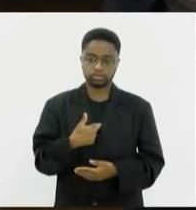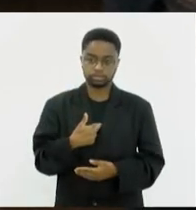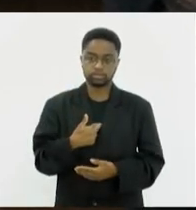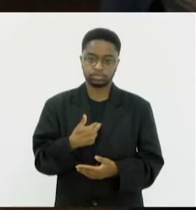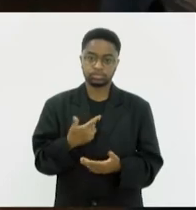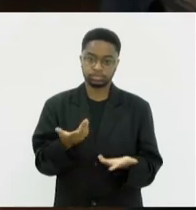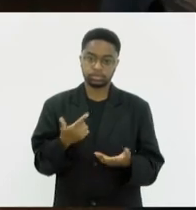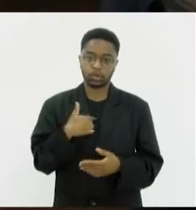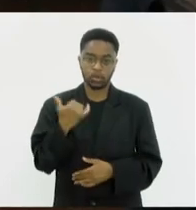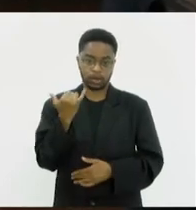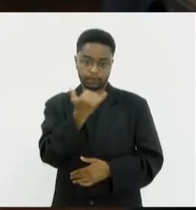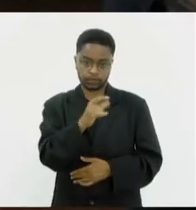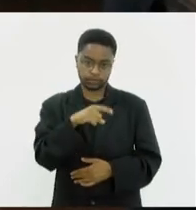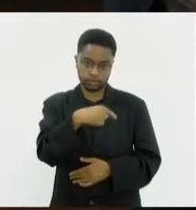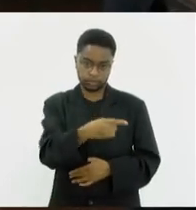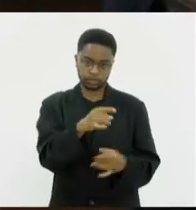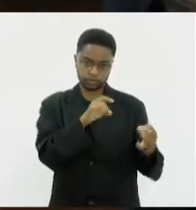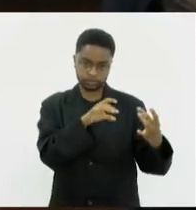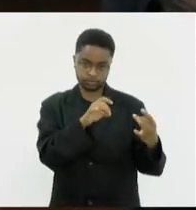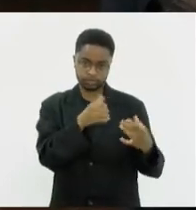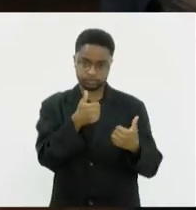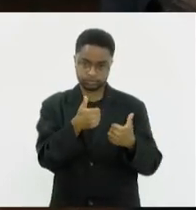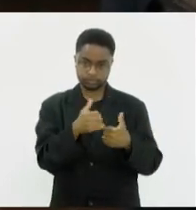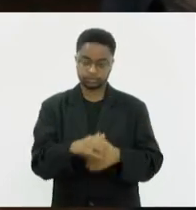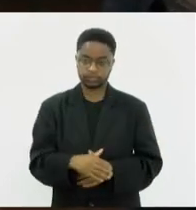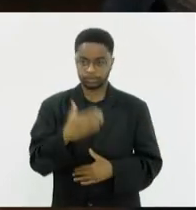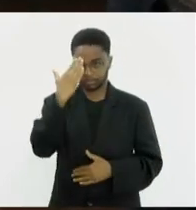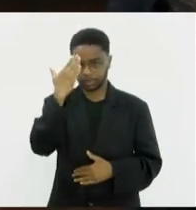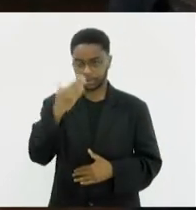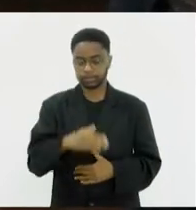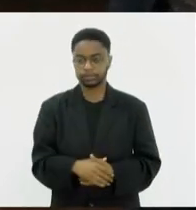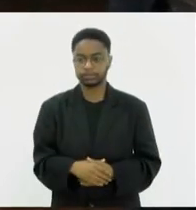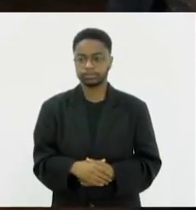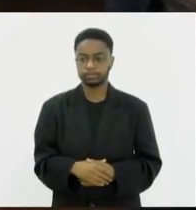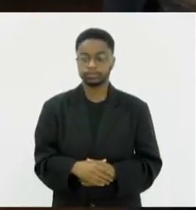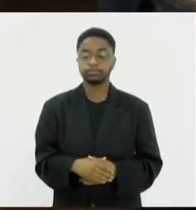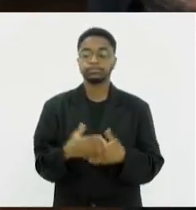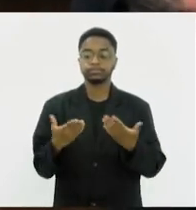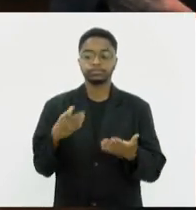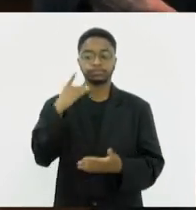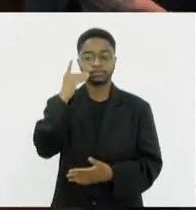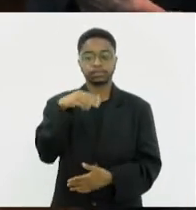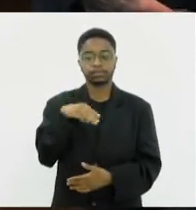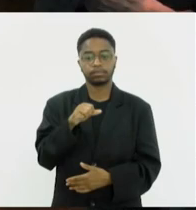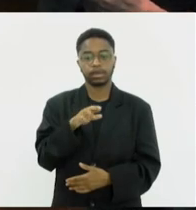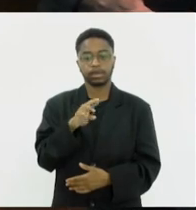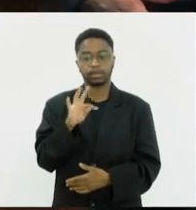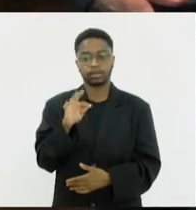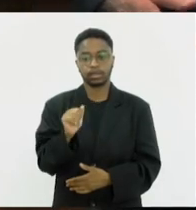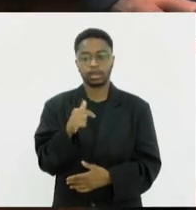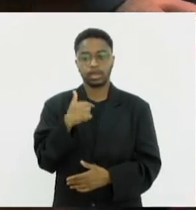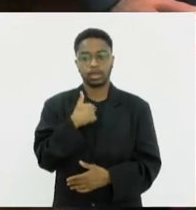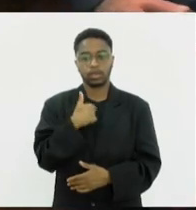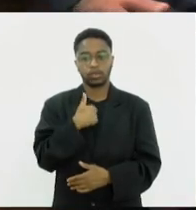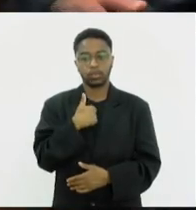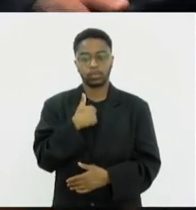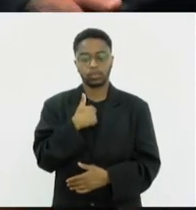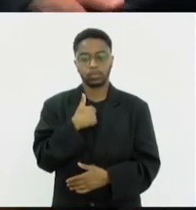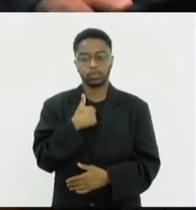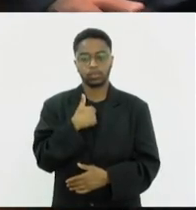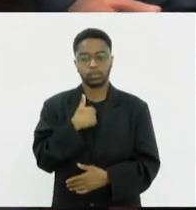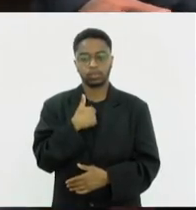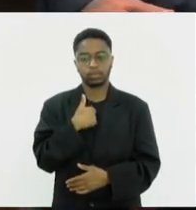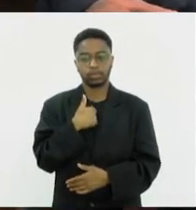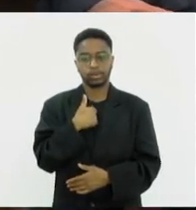para lhe dar esse feedback. Muito obrigado. Deputada Marta Rocha, eu, apesar de ouvir todas